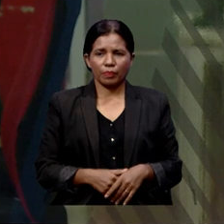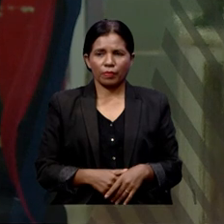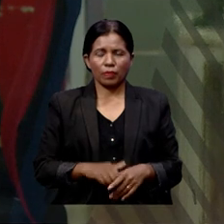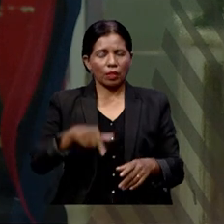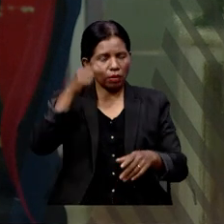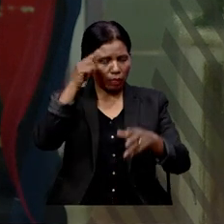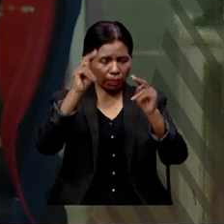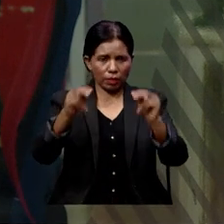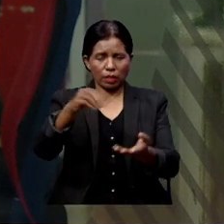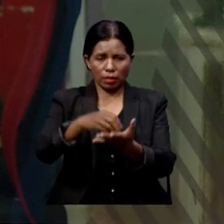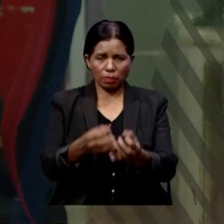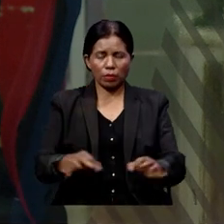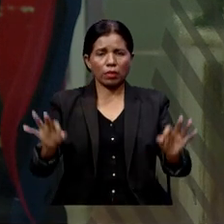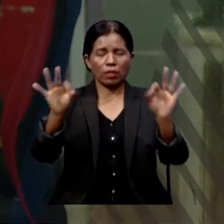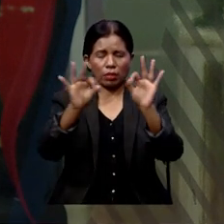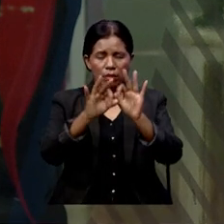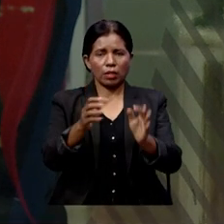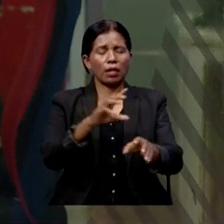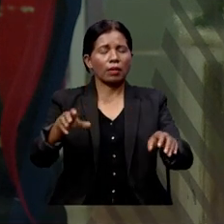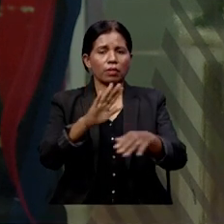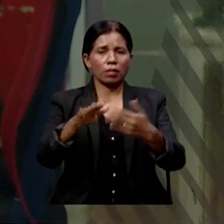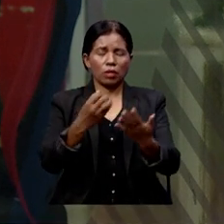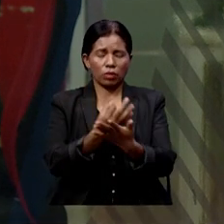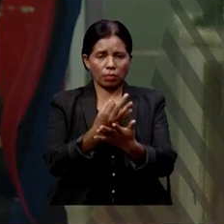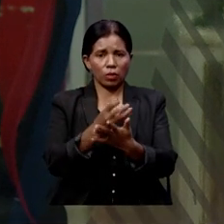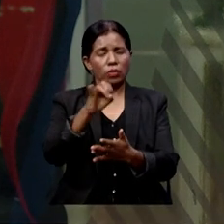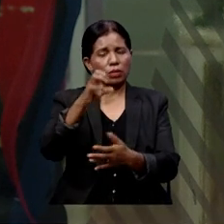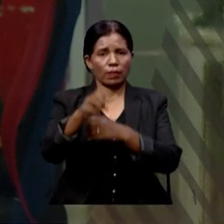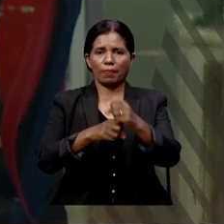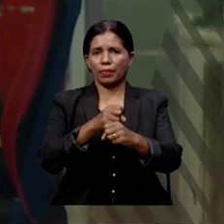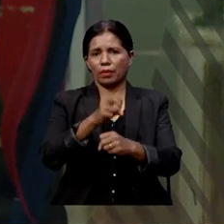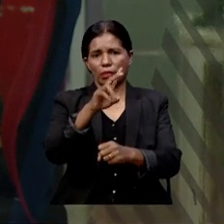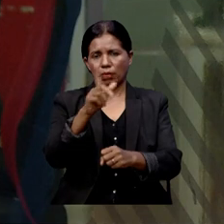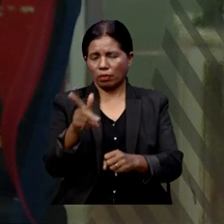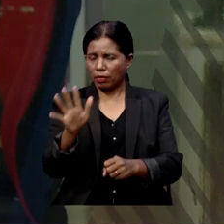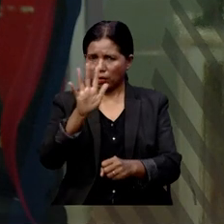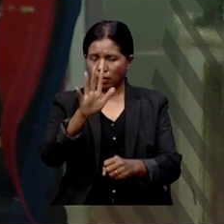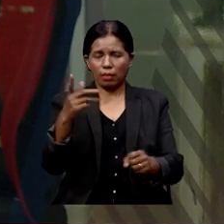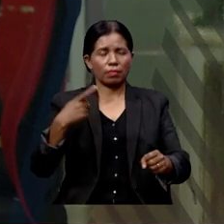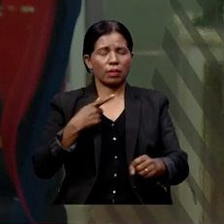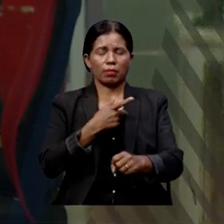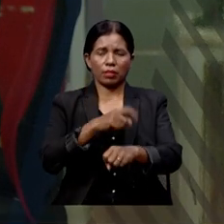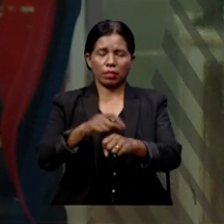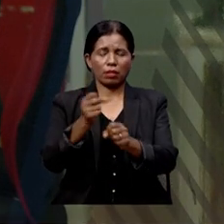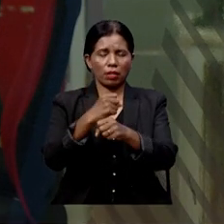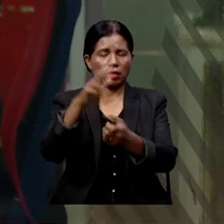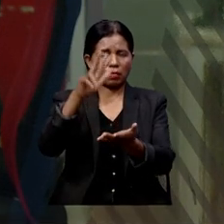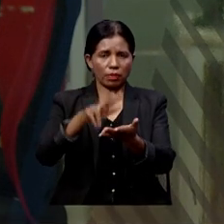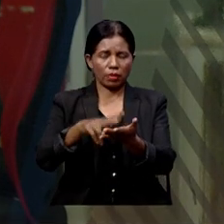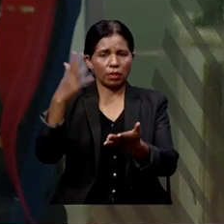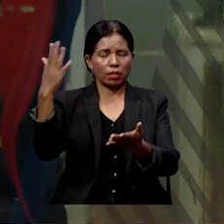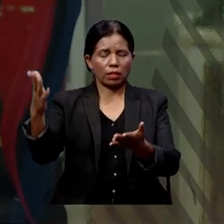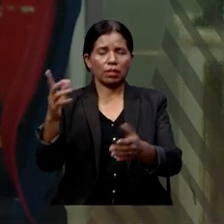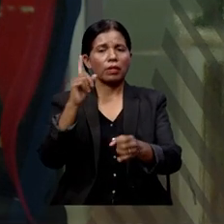Guevara precisa tal priorizar o setor produtivo, sira e orçamento geral do Estado, tina rio rural de Lima, antes do Parlamento Nacional a aprovação e a